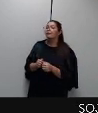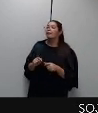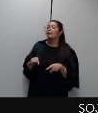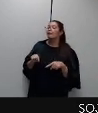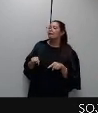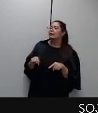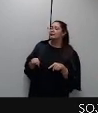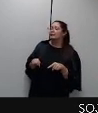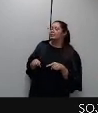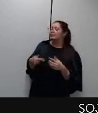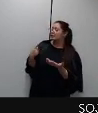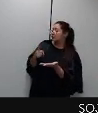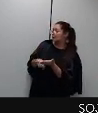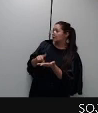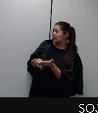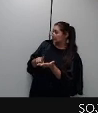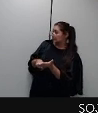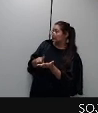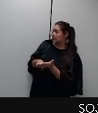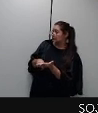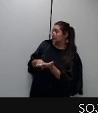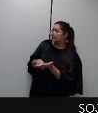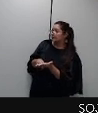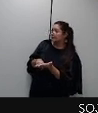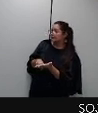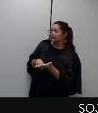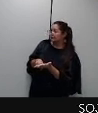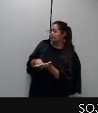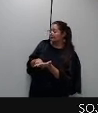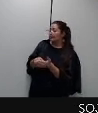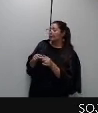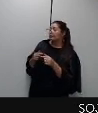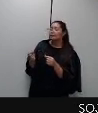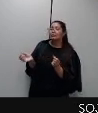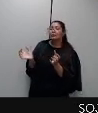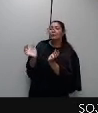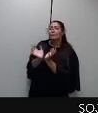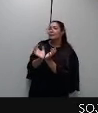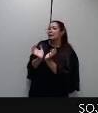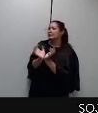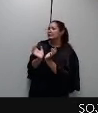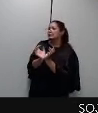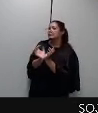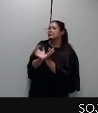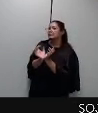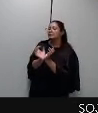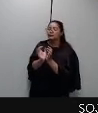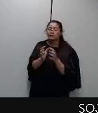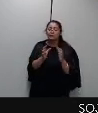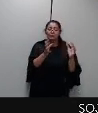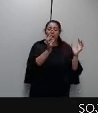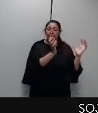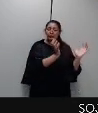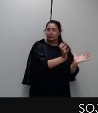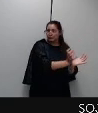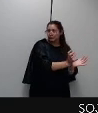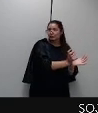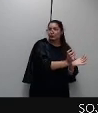acordo de origem e empresa não participou do fato gerador então ainda que haja grupo econômico responsabilidade